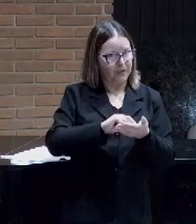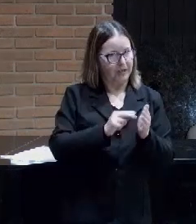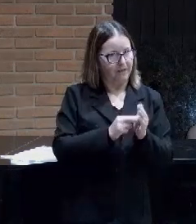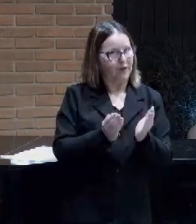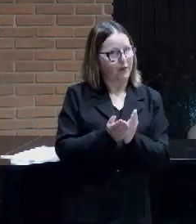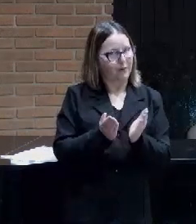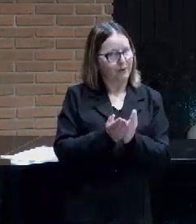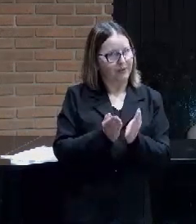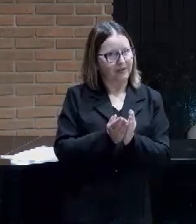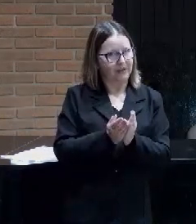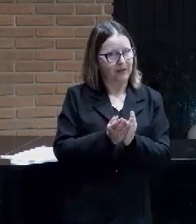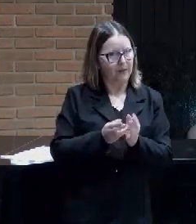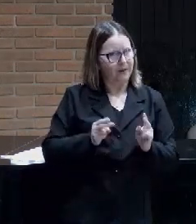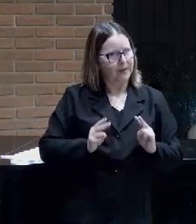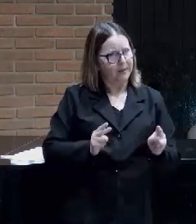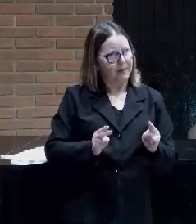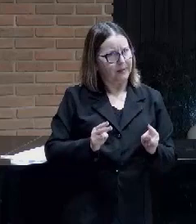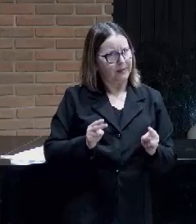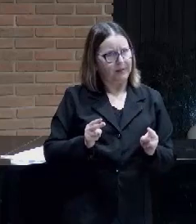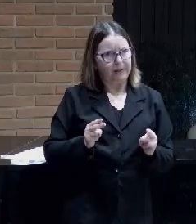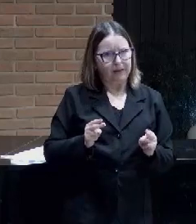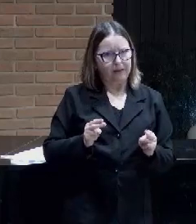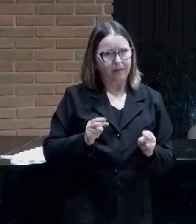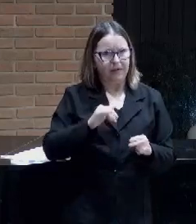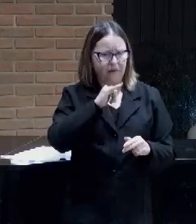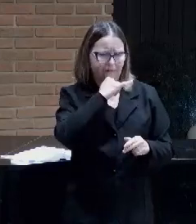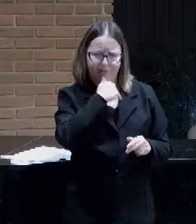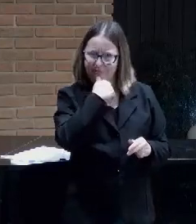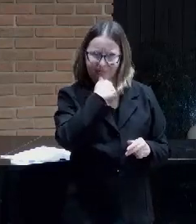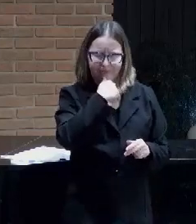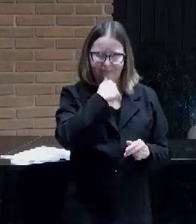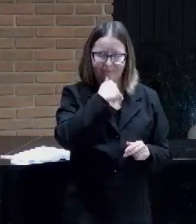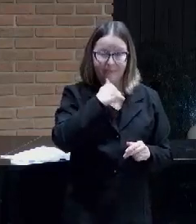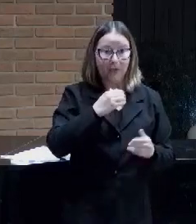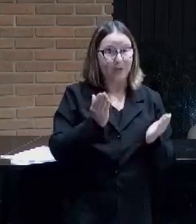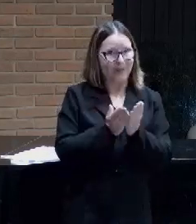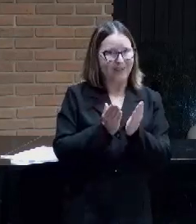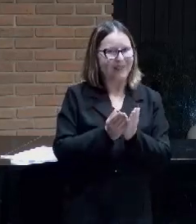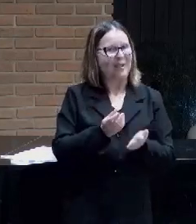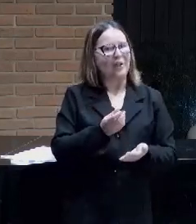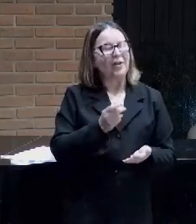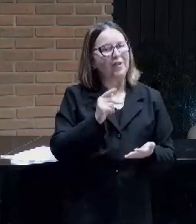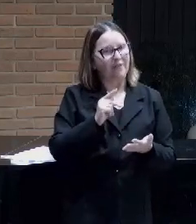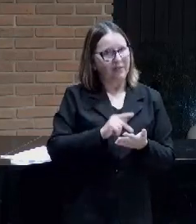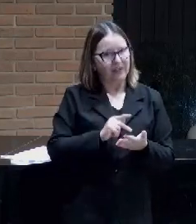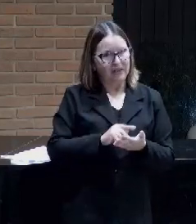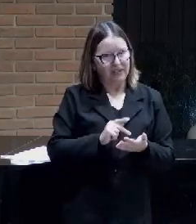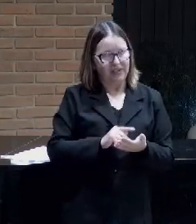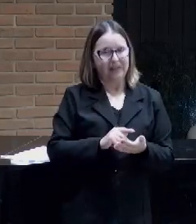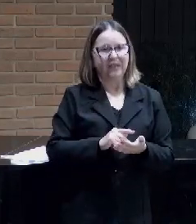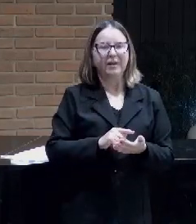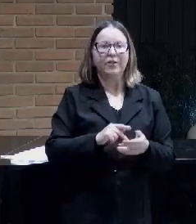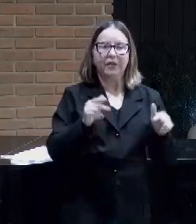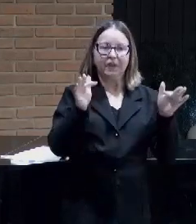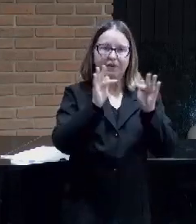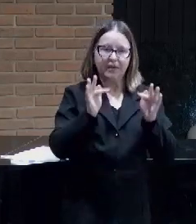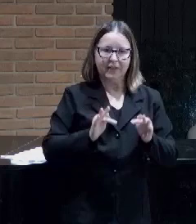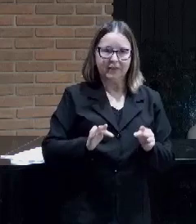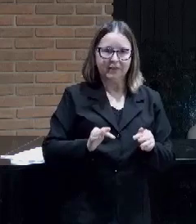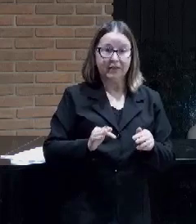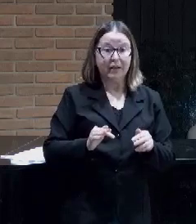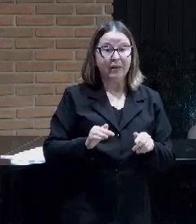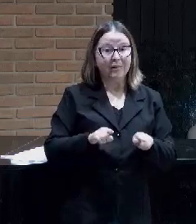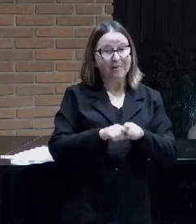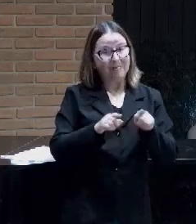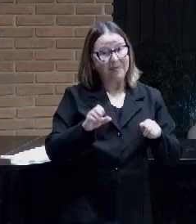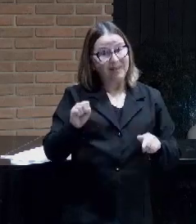cristão verdadeiro, ele é feliz, ele é alegre, existe alegria em sua vida, mas existem momentos de tristeza, de descontentamento. E às vezes nós não confessamos